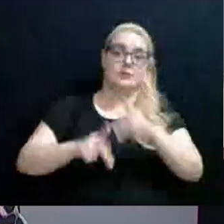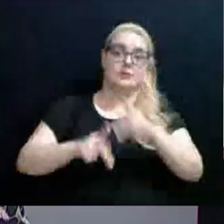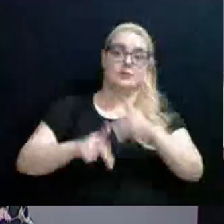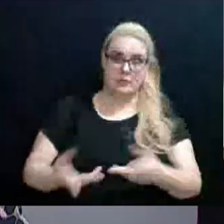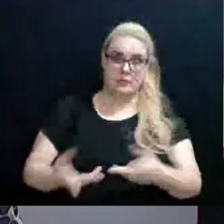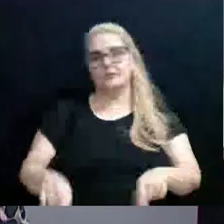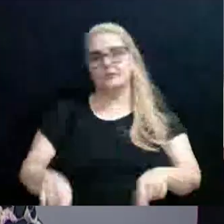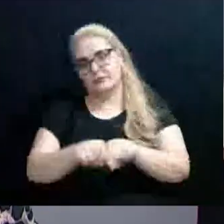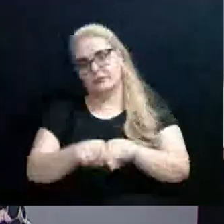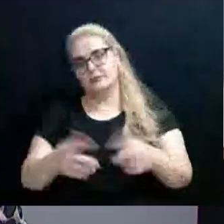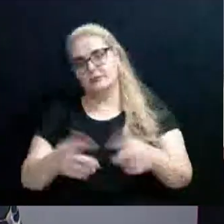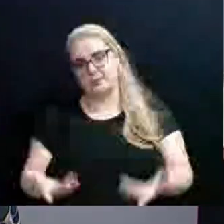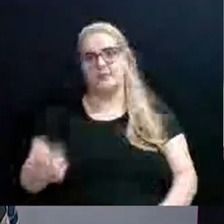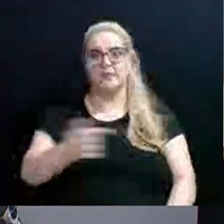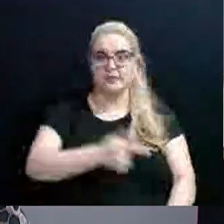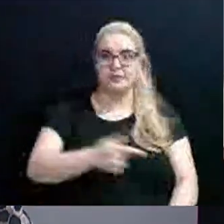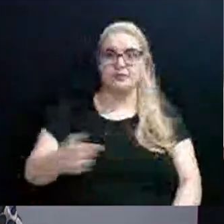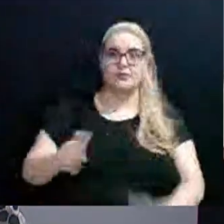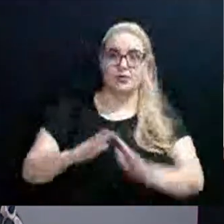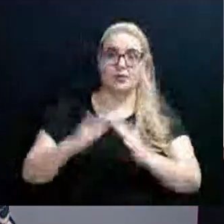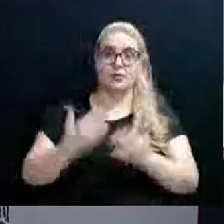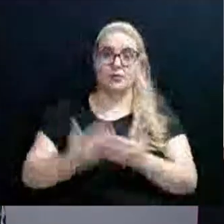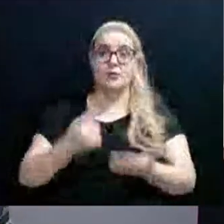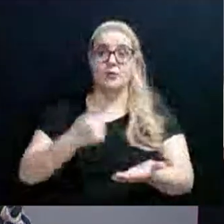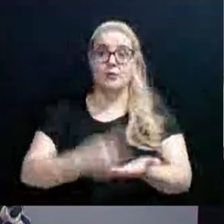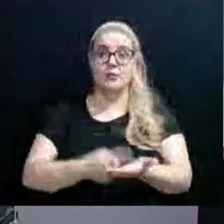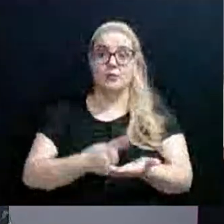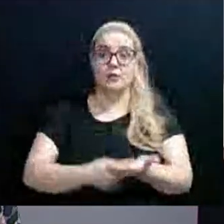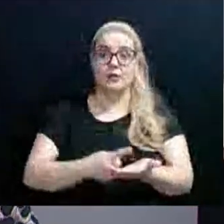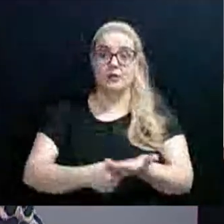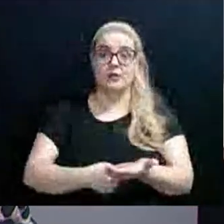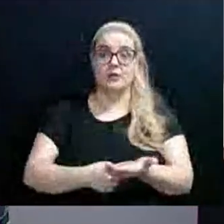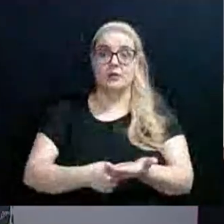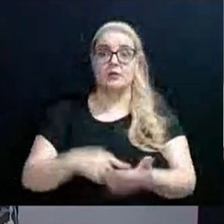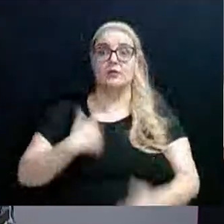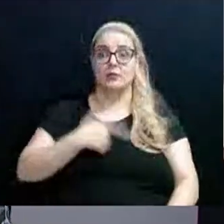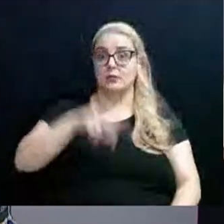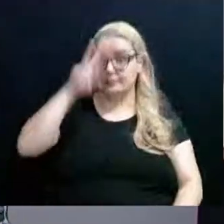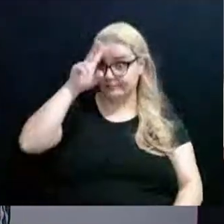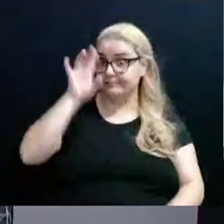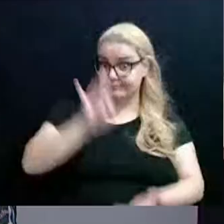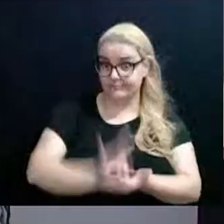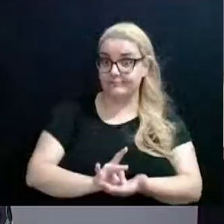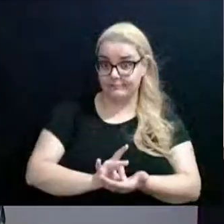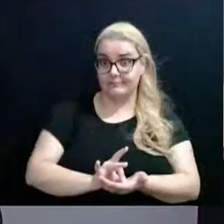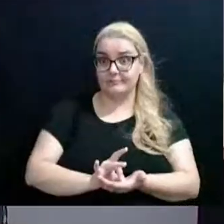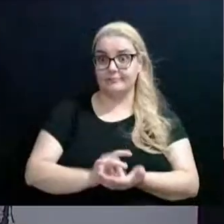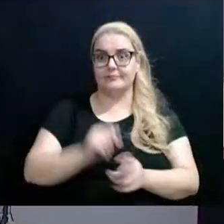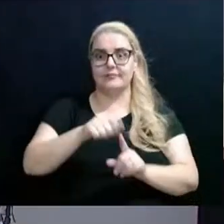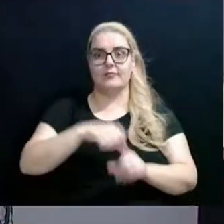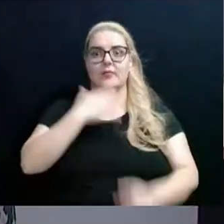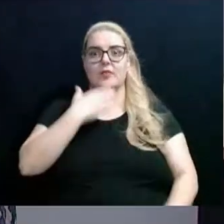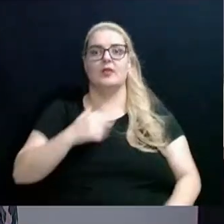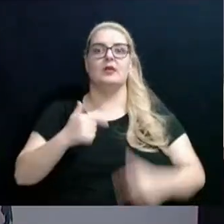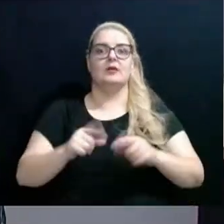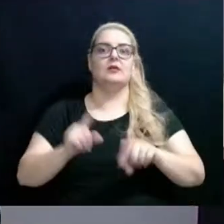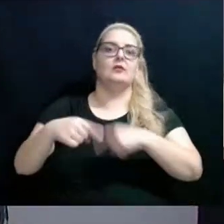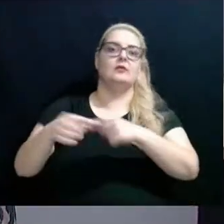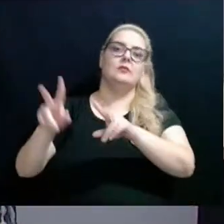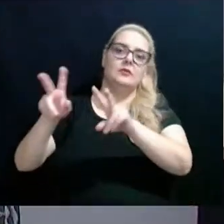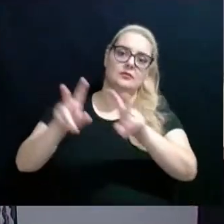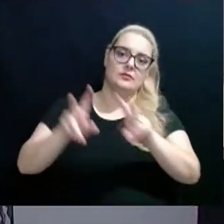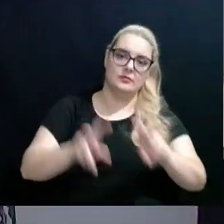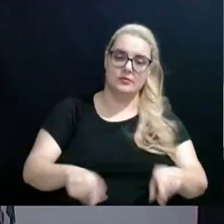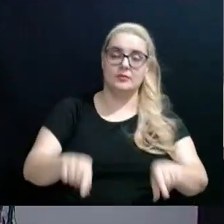na semana as escolas poderiam marcar com a nossa história de fato, né? E em dezembro a gente já está trabalhando outras temáticas